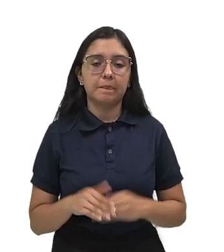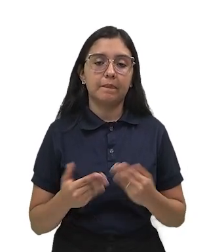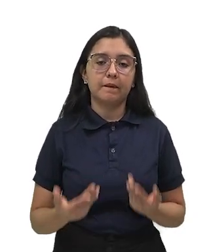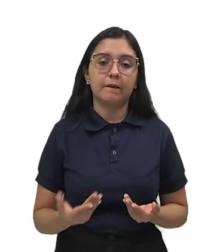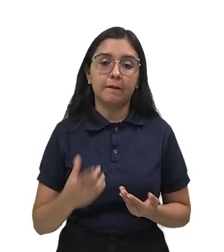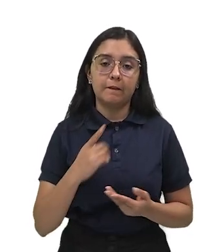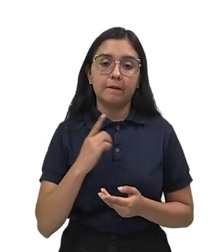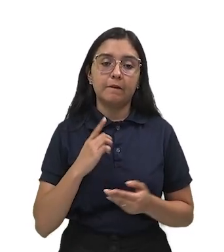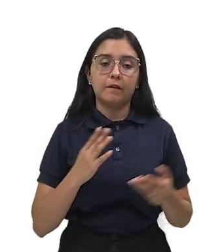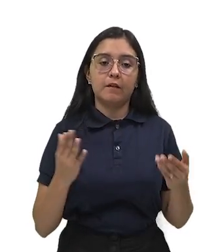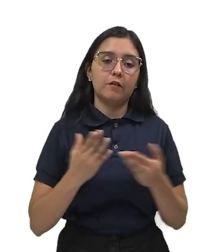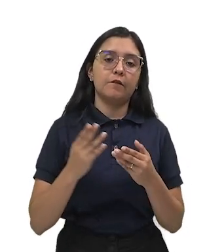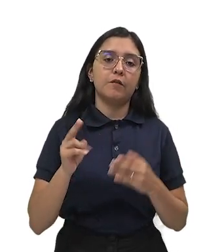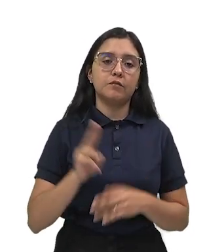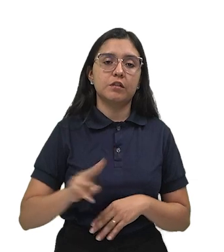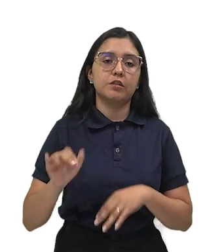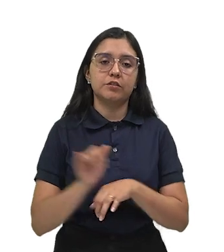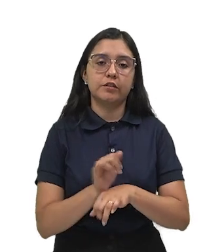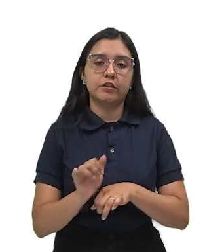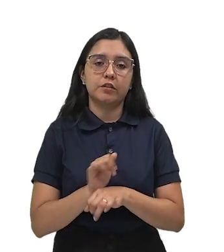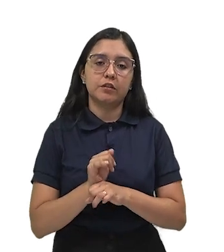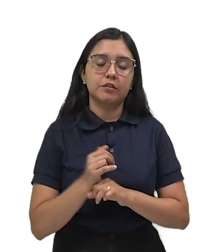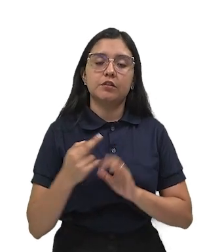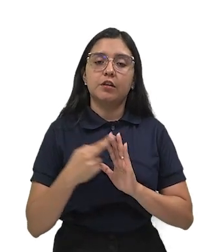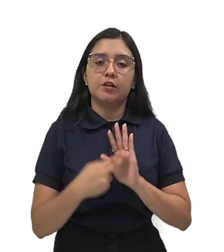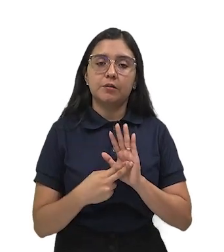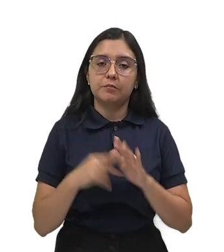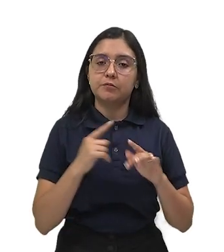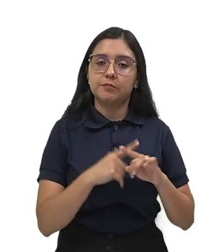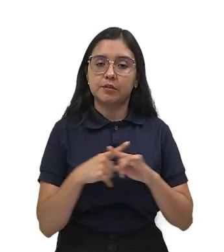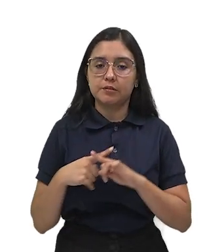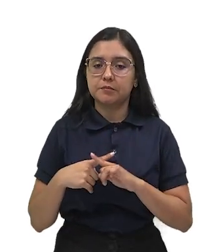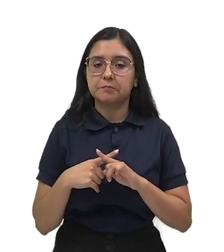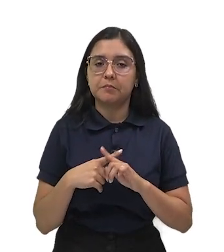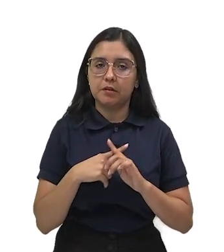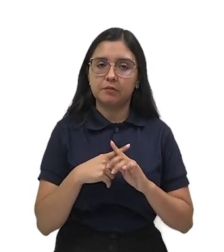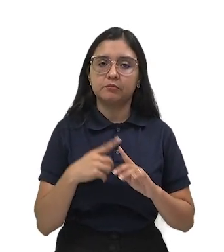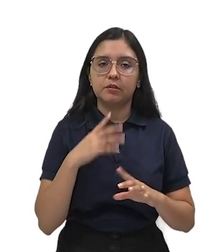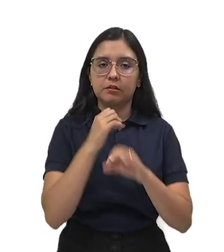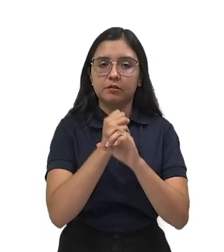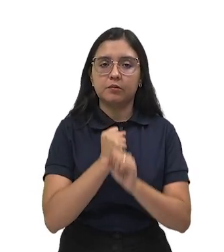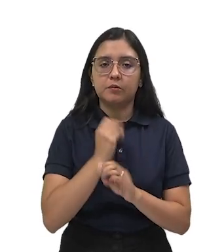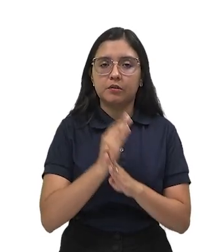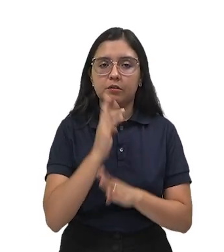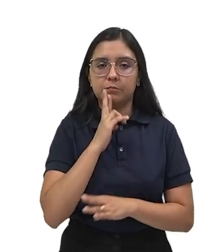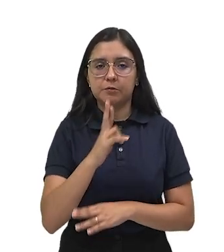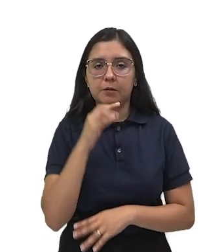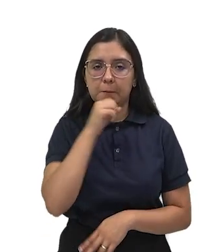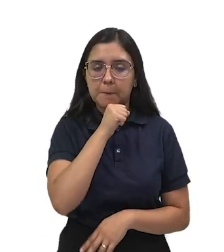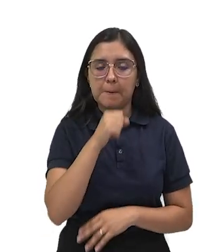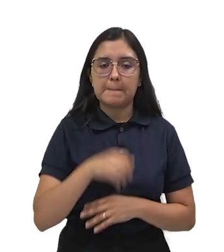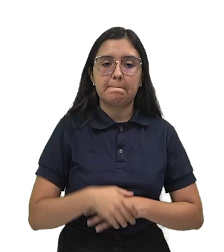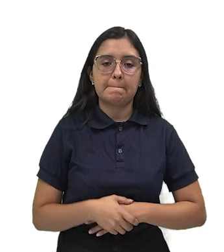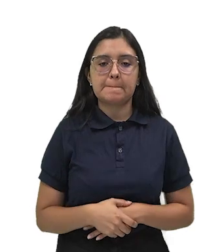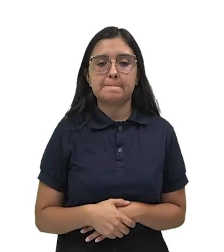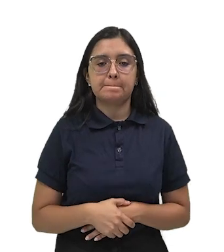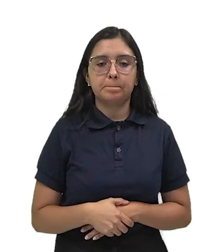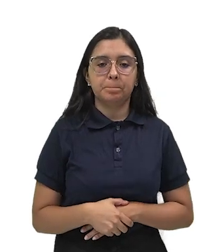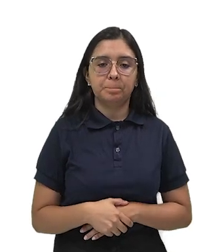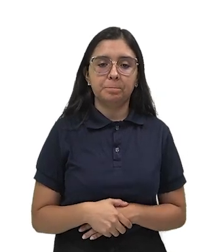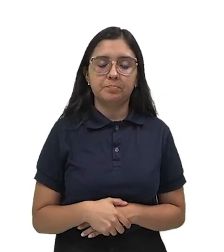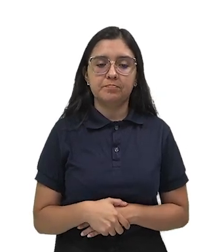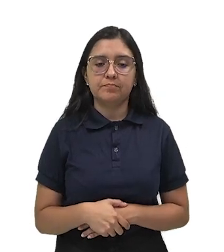ferramenta do que eu falo para vocês, né? Pelo princípio multiplicativo. Então, pelo princípio multiplicativo, olha, multiplicando